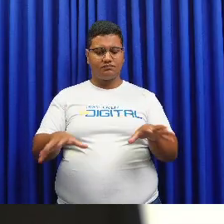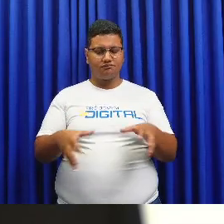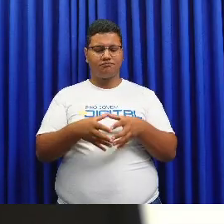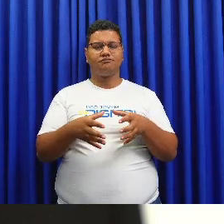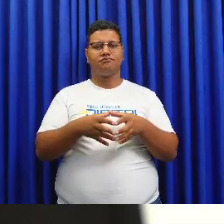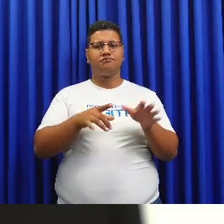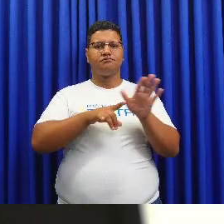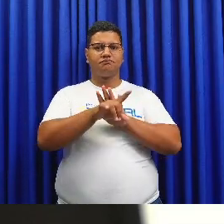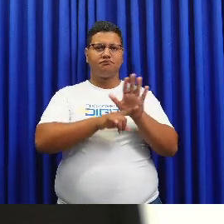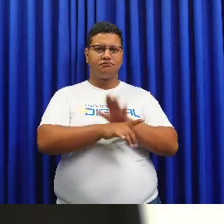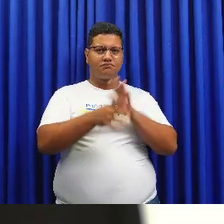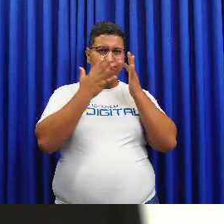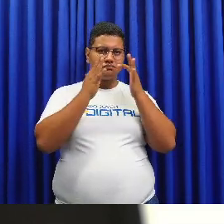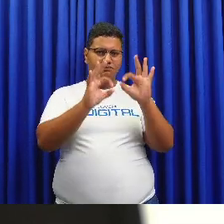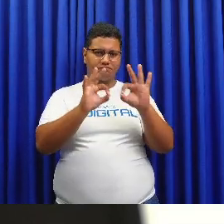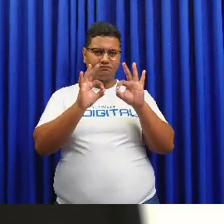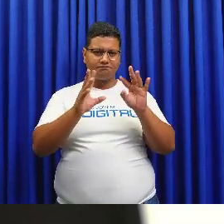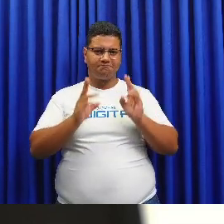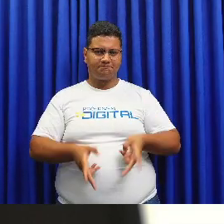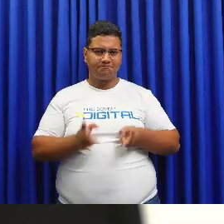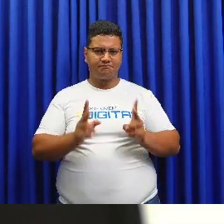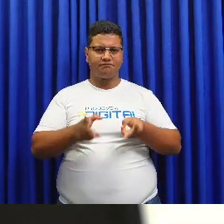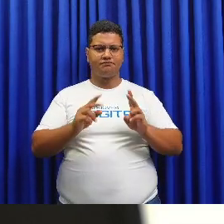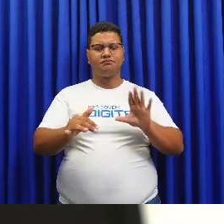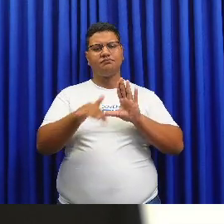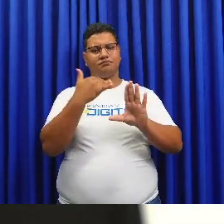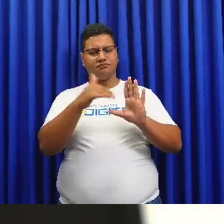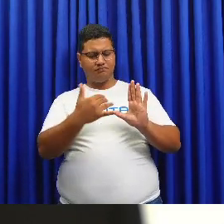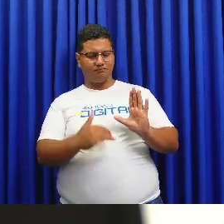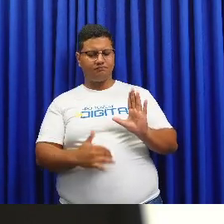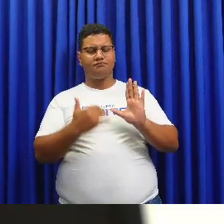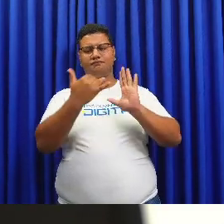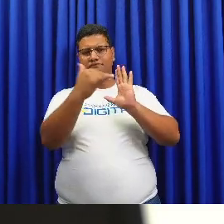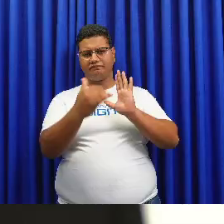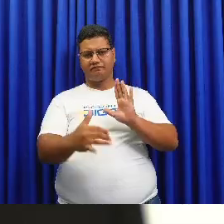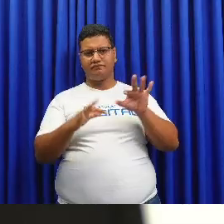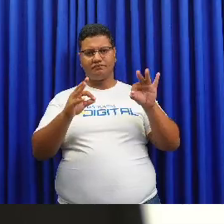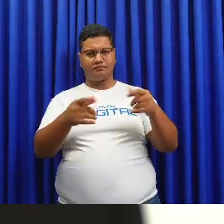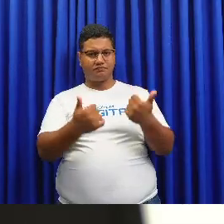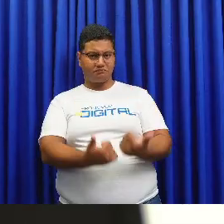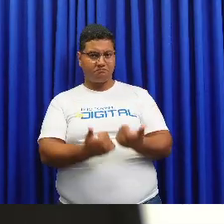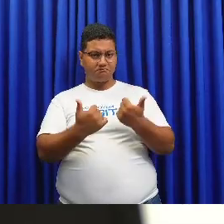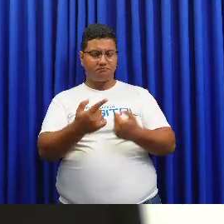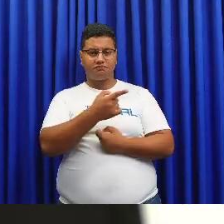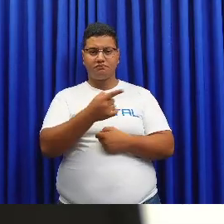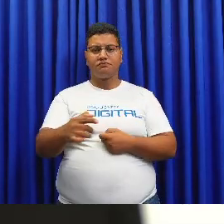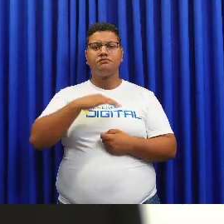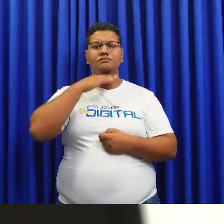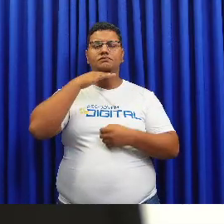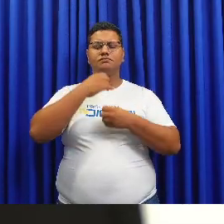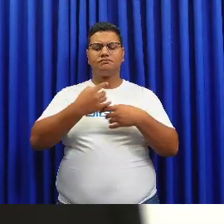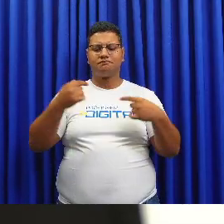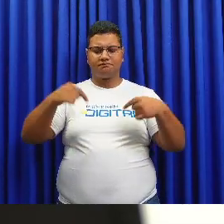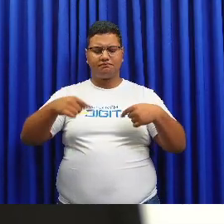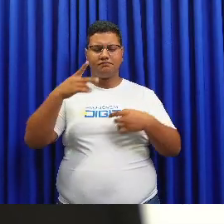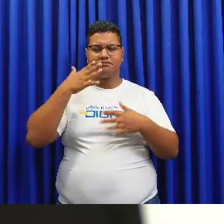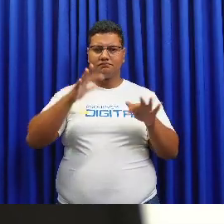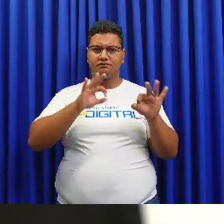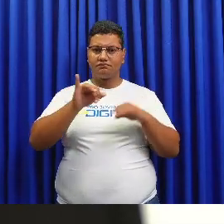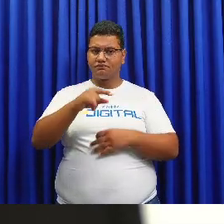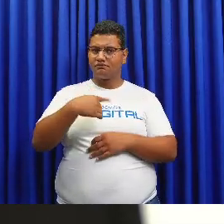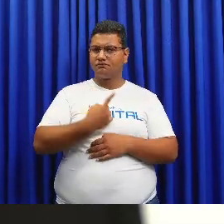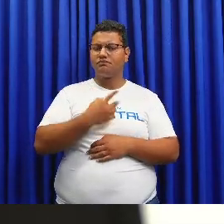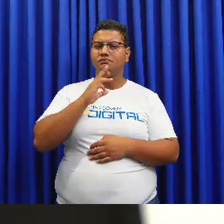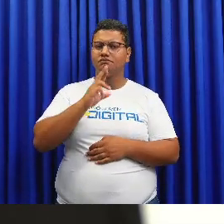equipe, monitores, que estão sempre atentos aí aos comentários, beleza? Tudo que você colocar aqui a gente está vendo. Se a gente não